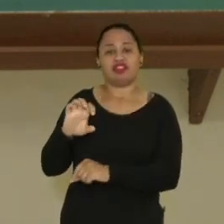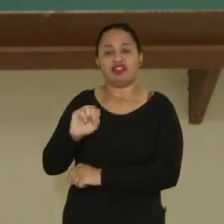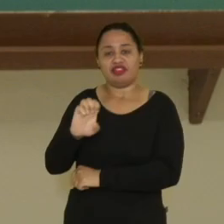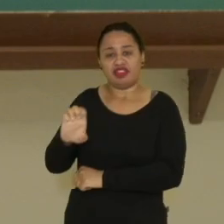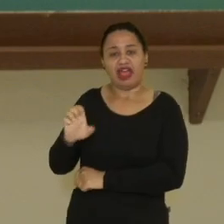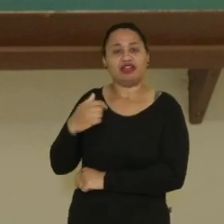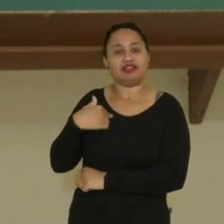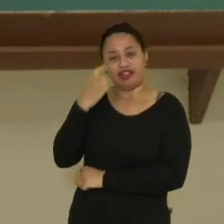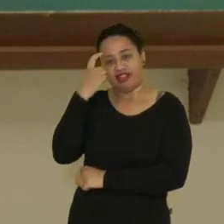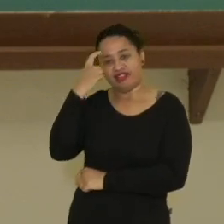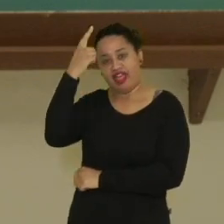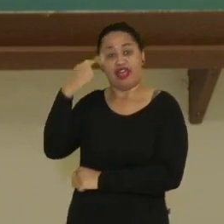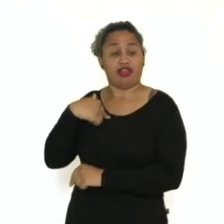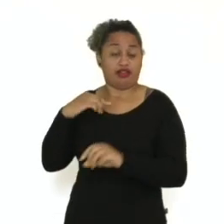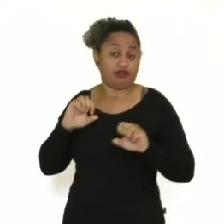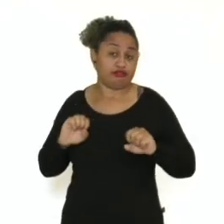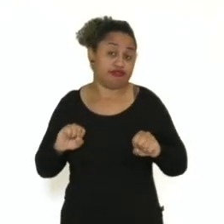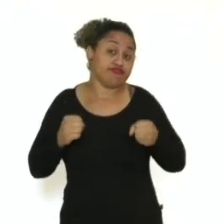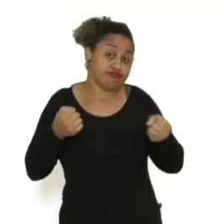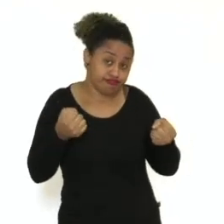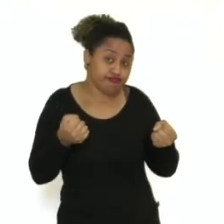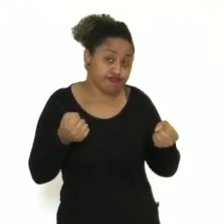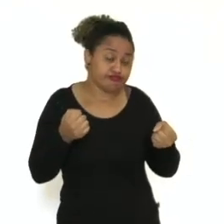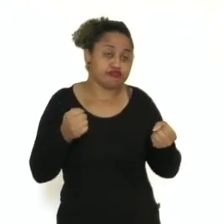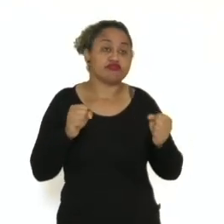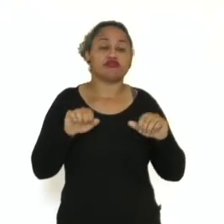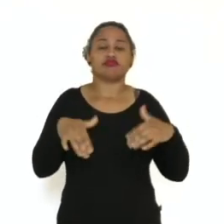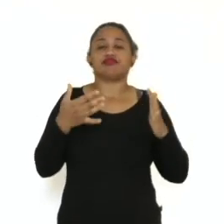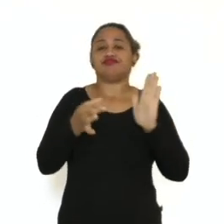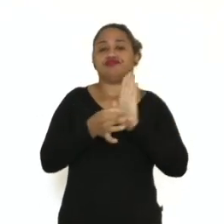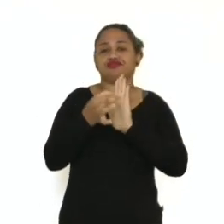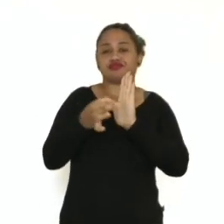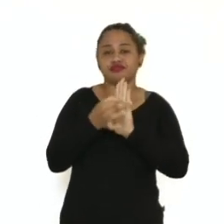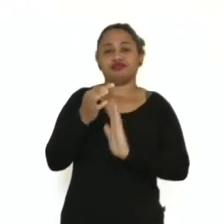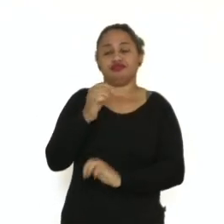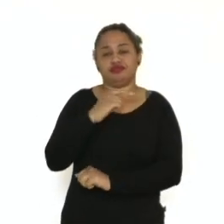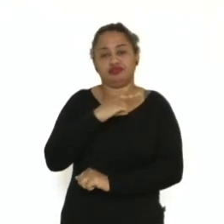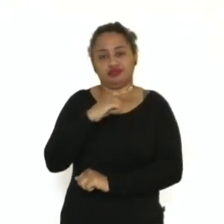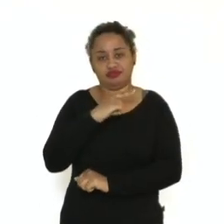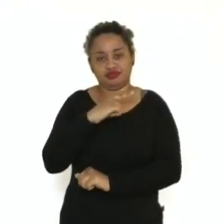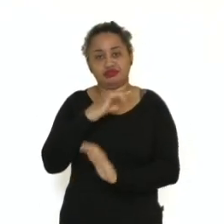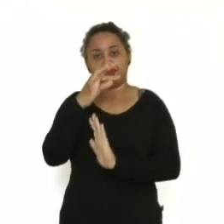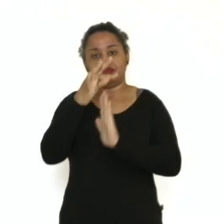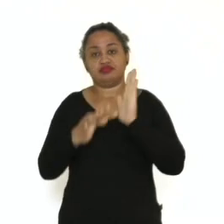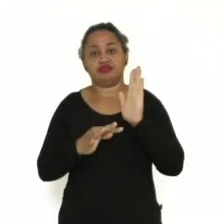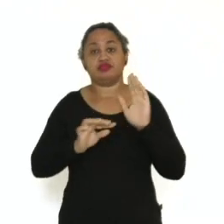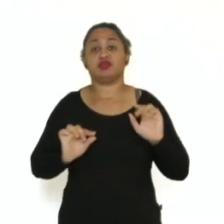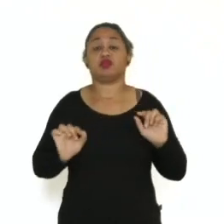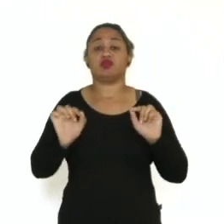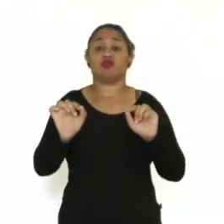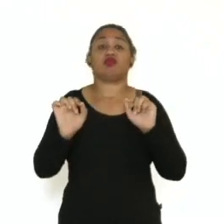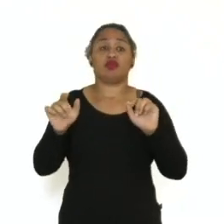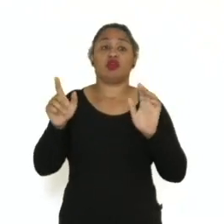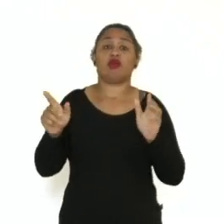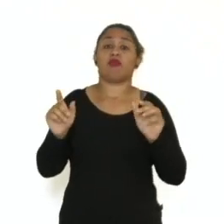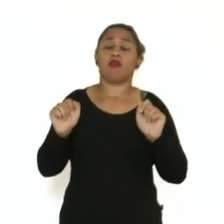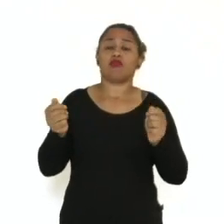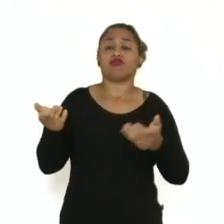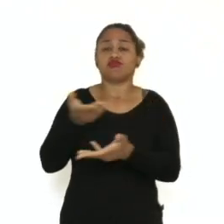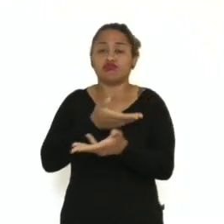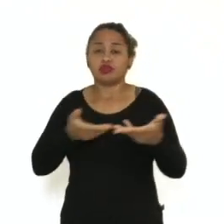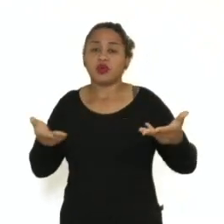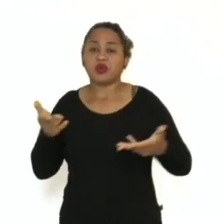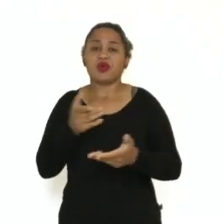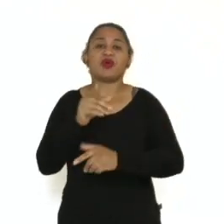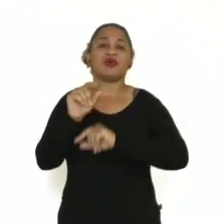defender. Assim, os argumentos que serão apresentados no texto se relacionam